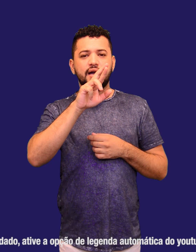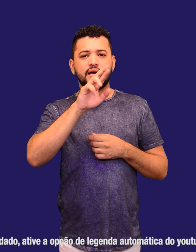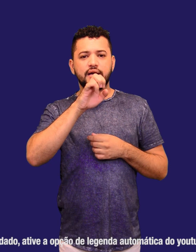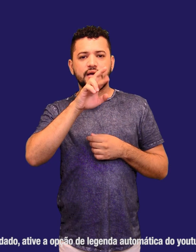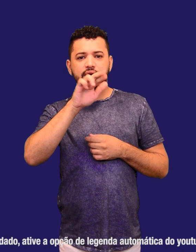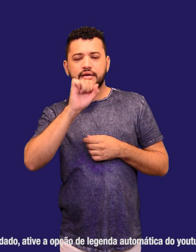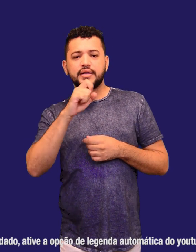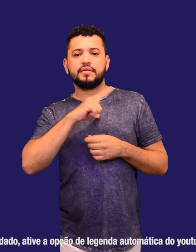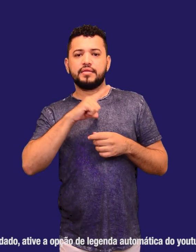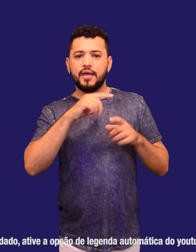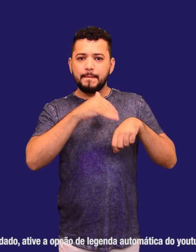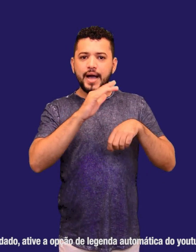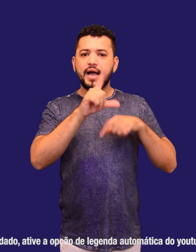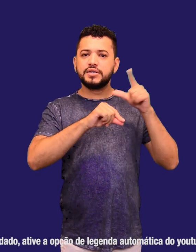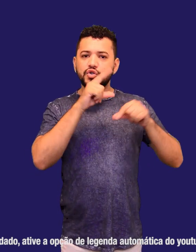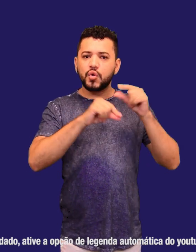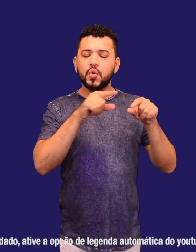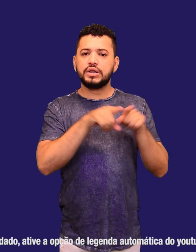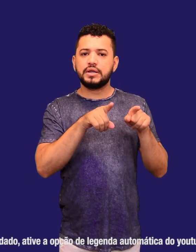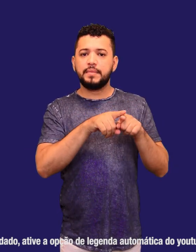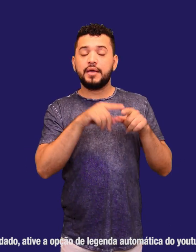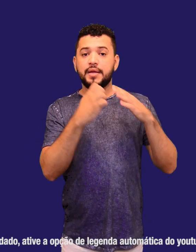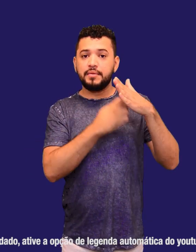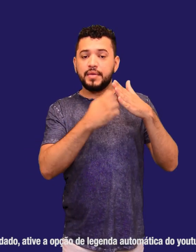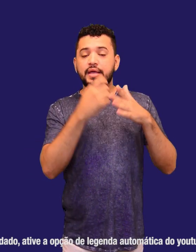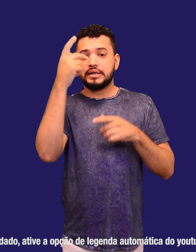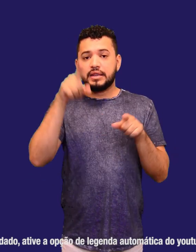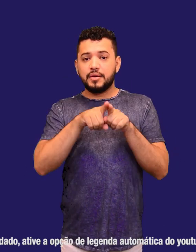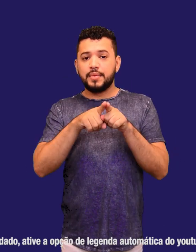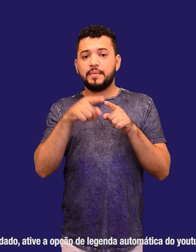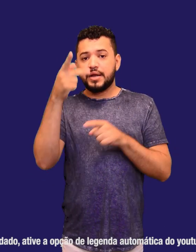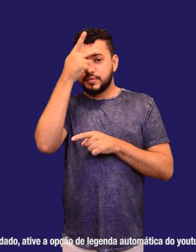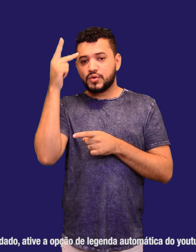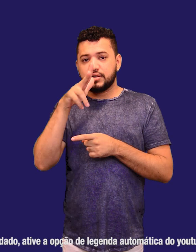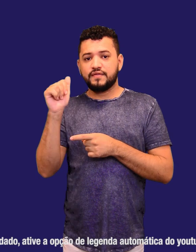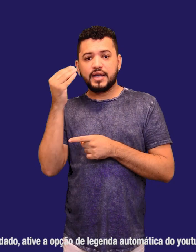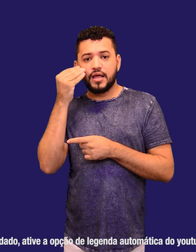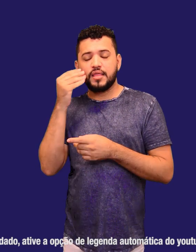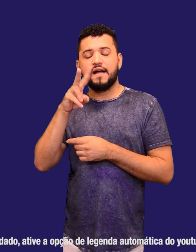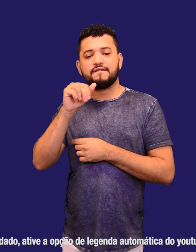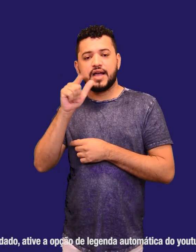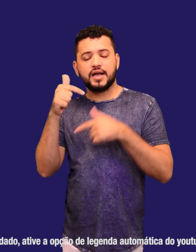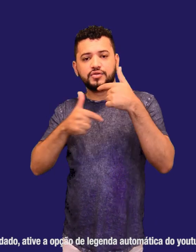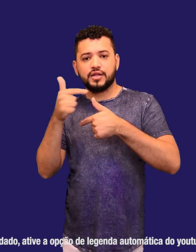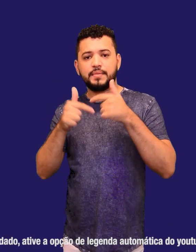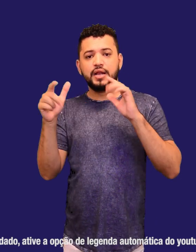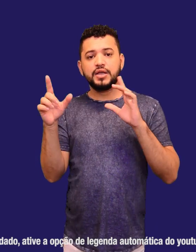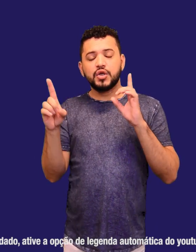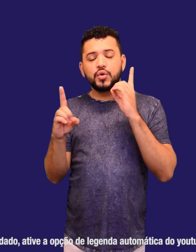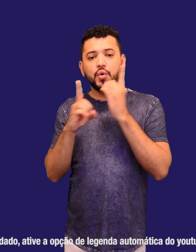mais funções, com mais opções, tanto para a empresa quanto para o candidato, para que essa análise e o encontro entre as duas